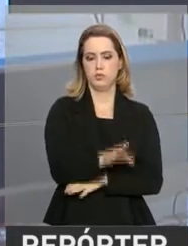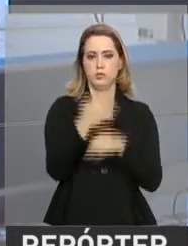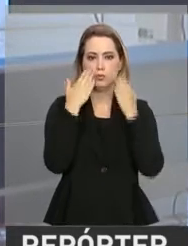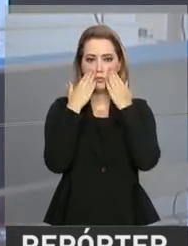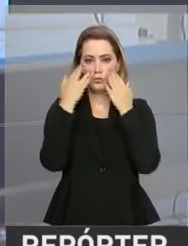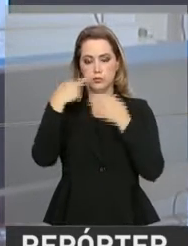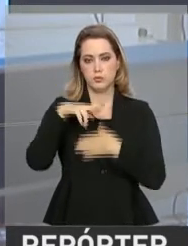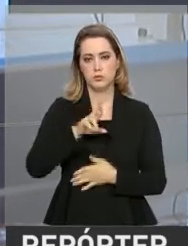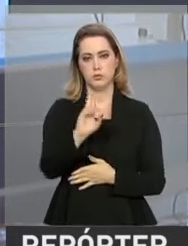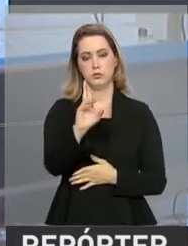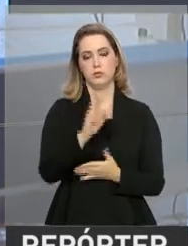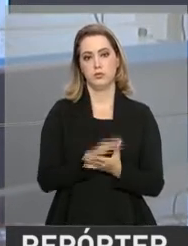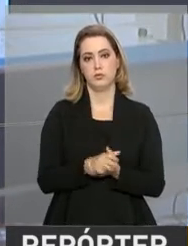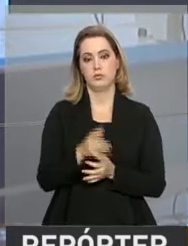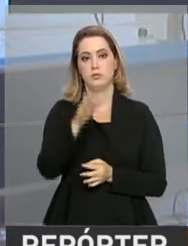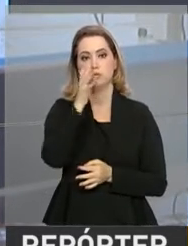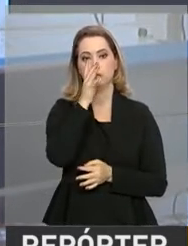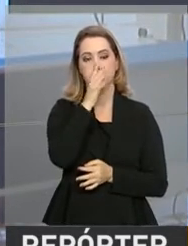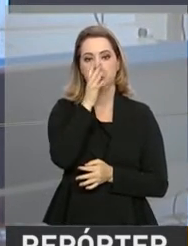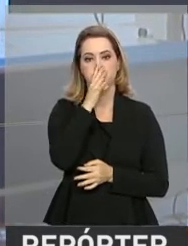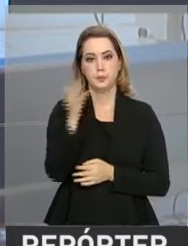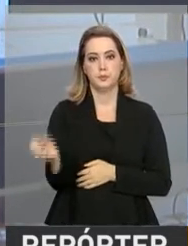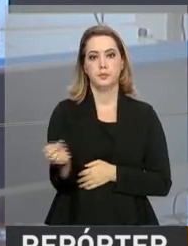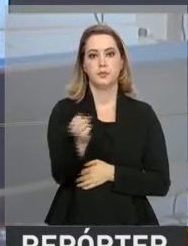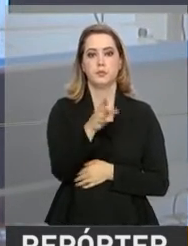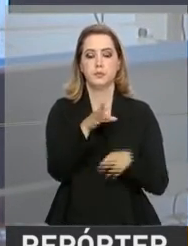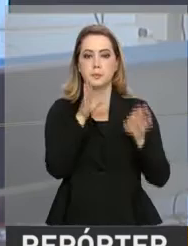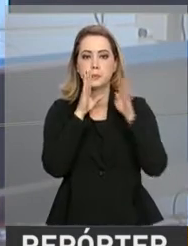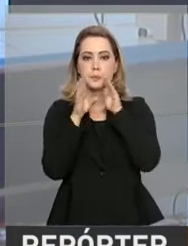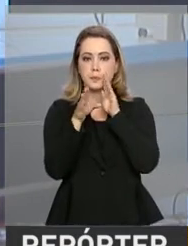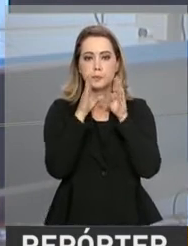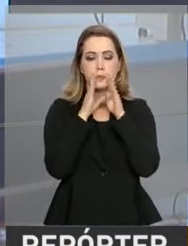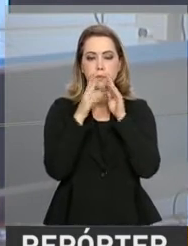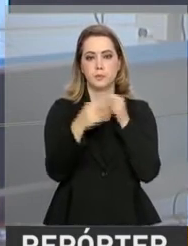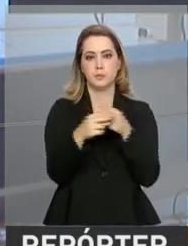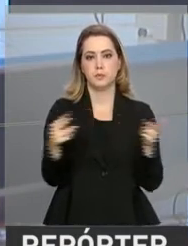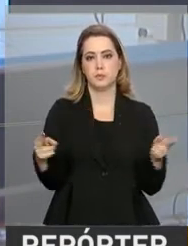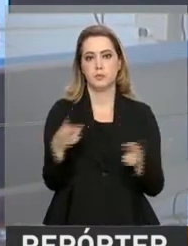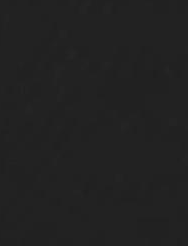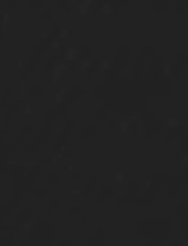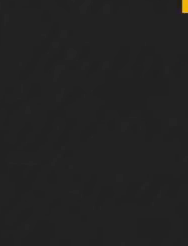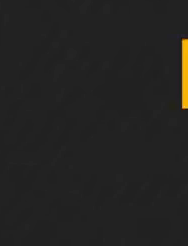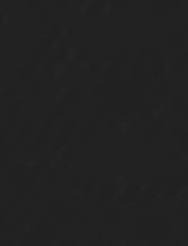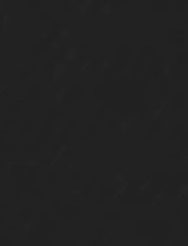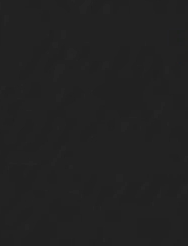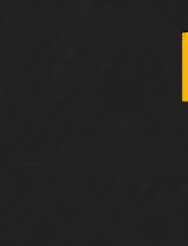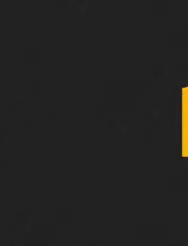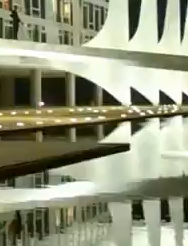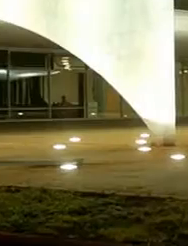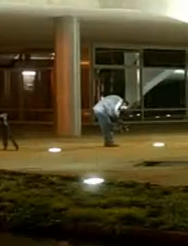na próxima edição do repórter nbr acompanhe as novidades também pelas nossas redes sociais